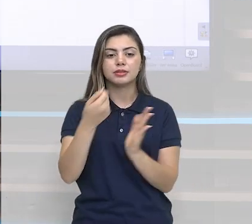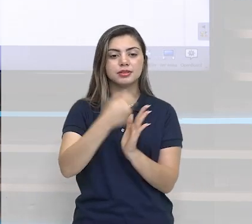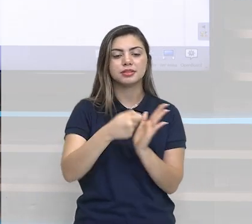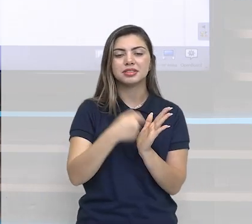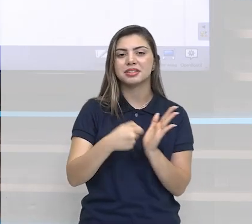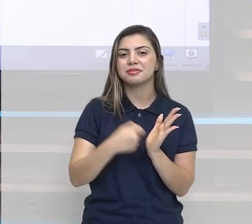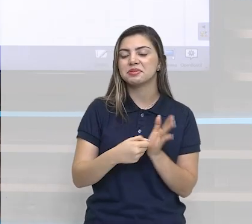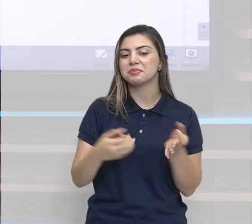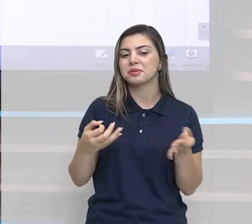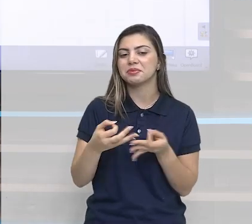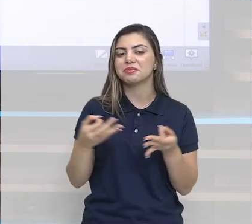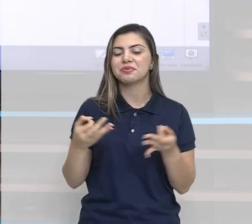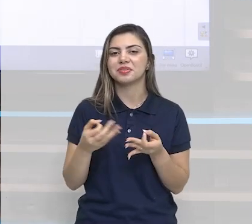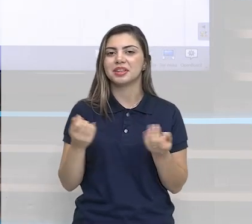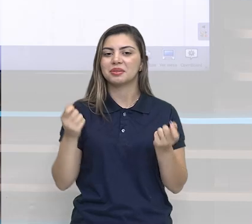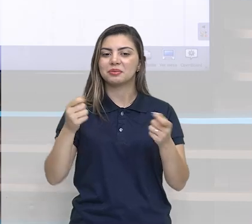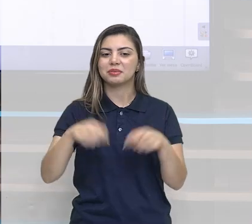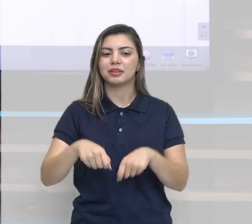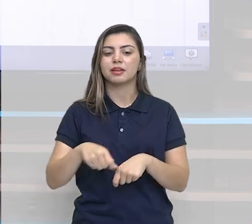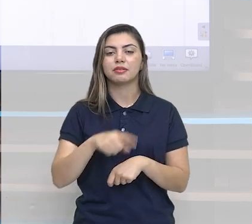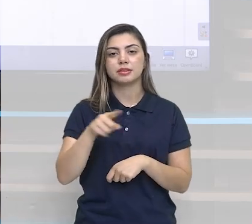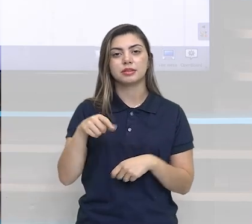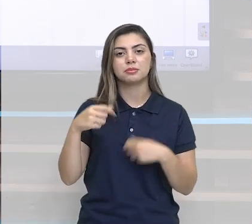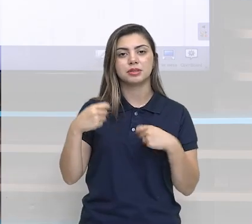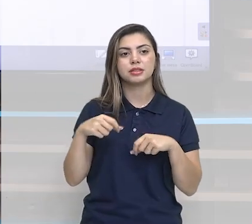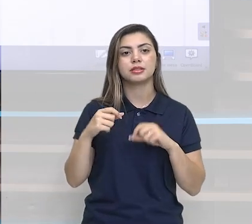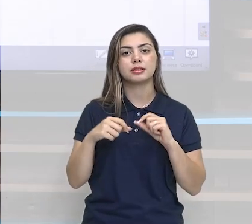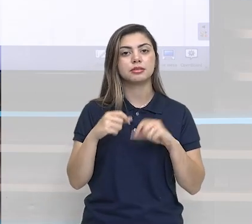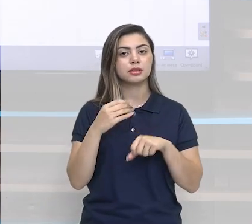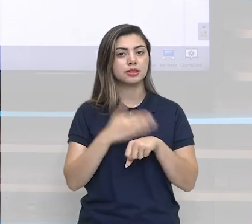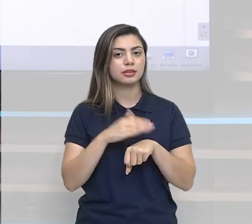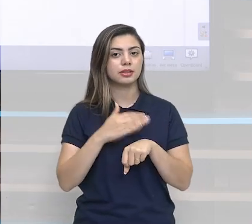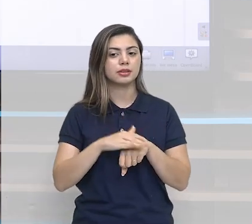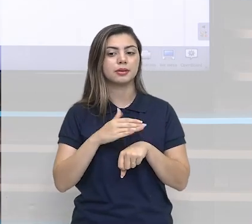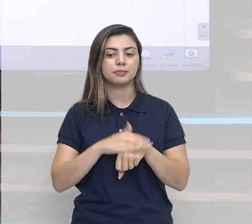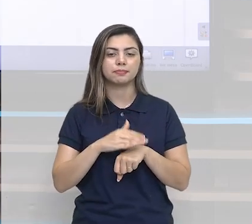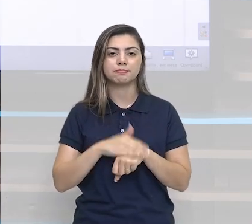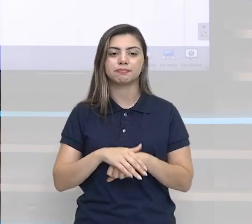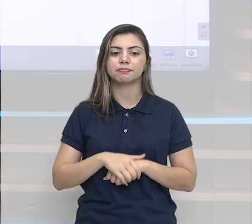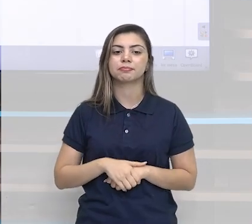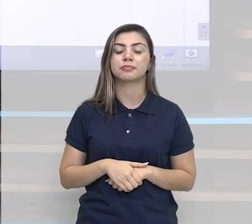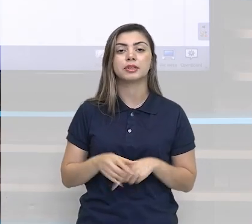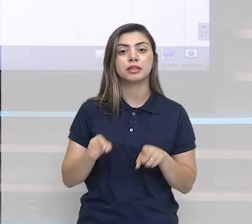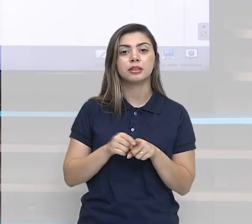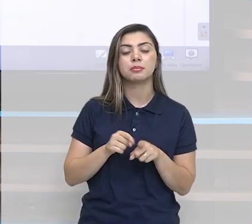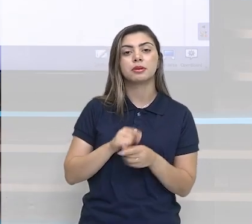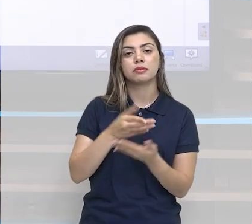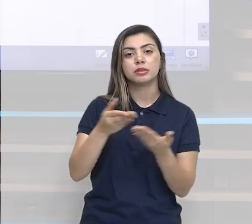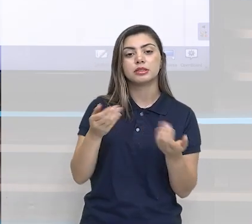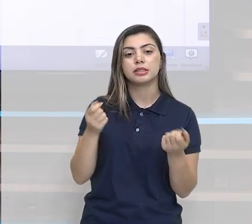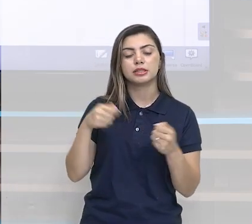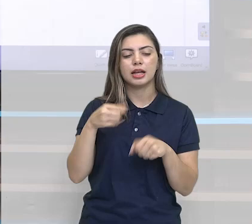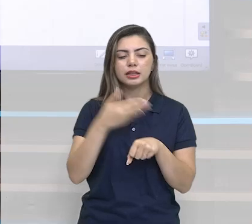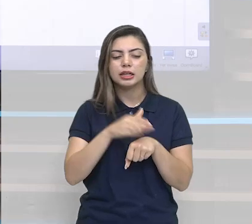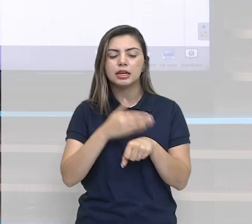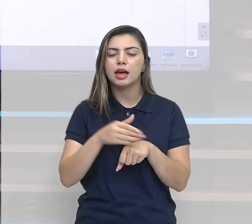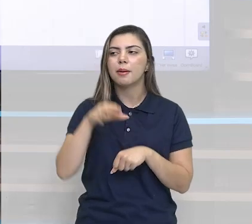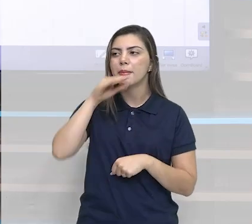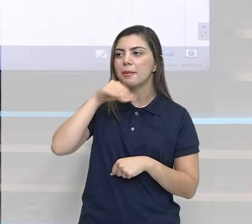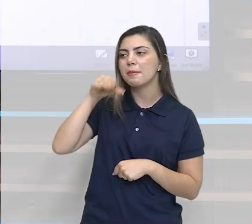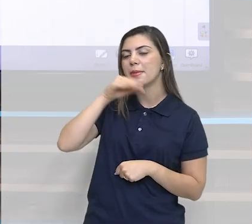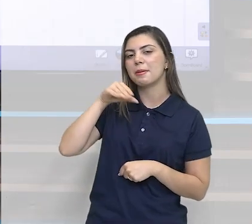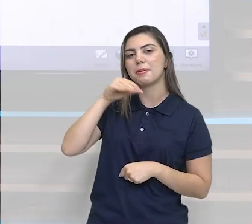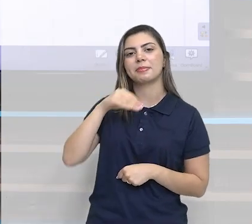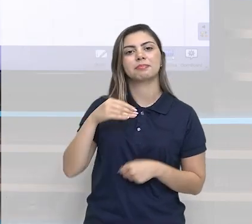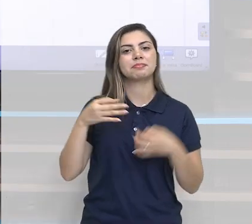você não cometer nenhum erro de ortografia e nem de pronúncia, né? Da sua ortoep, sua